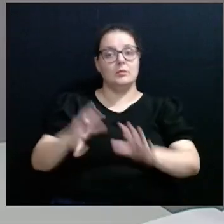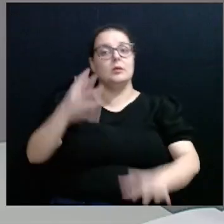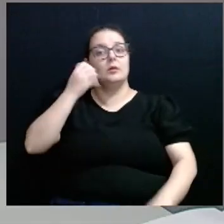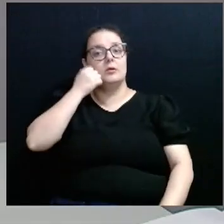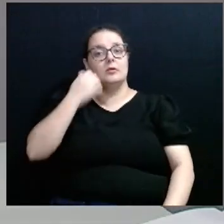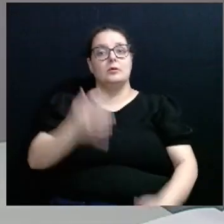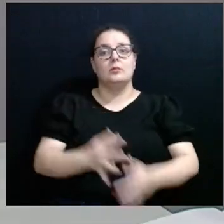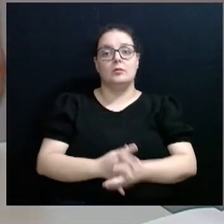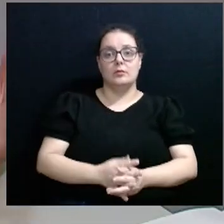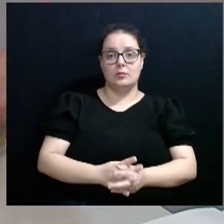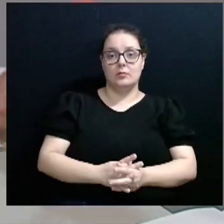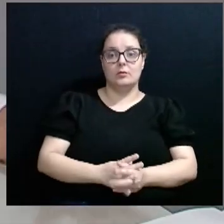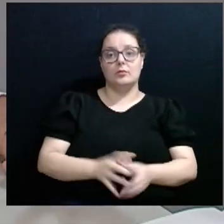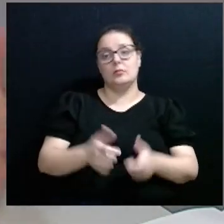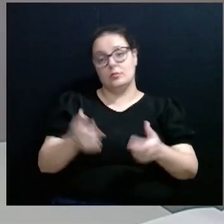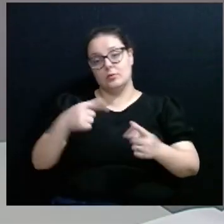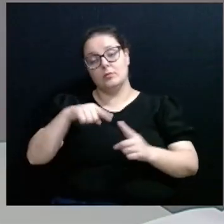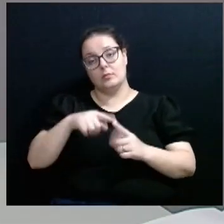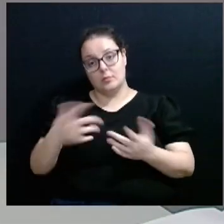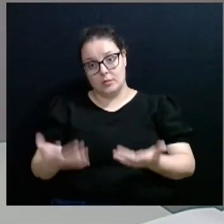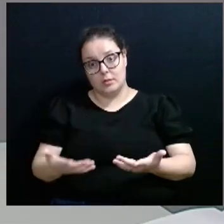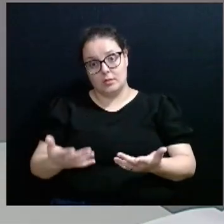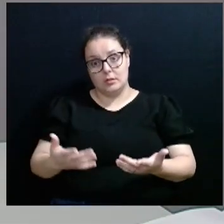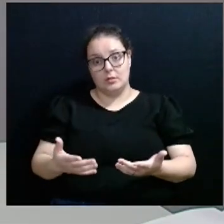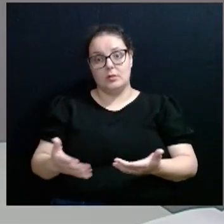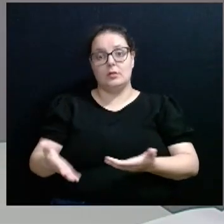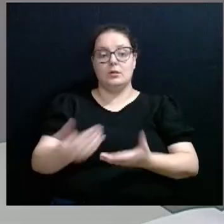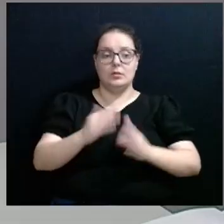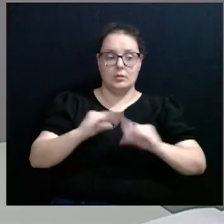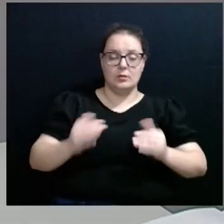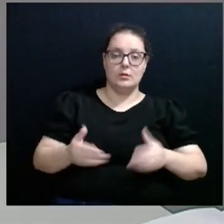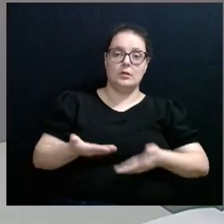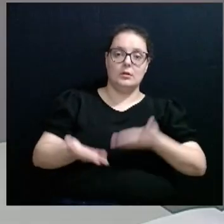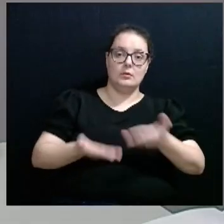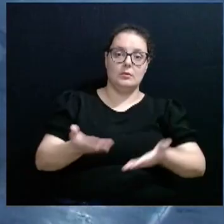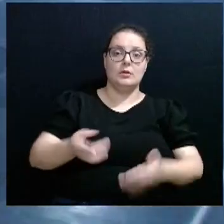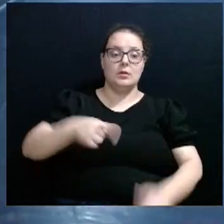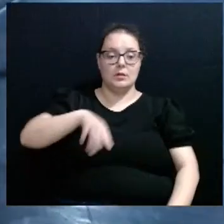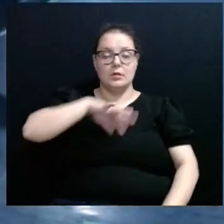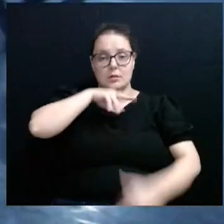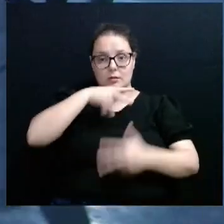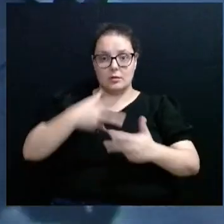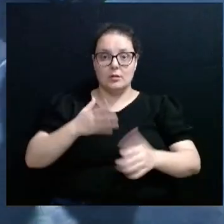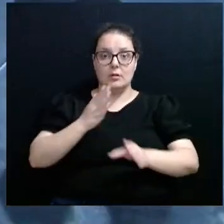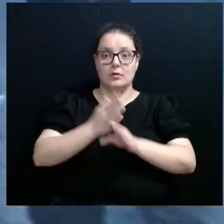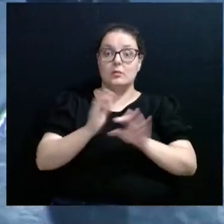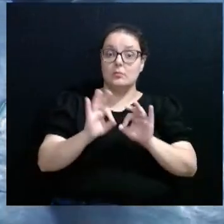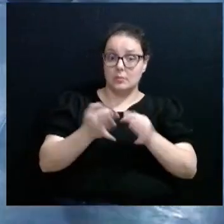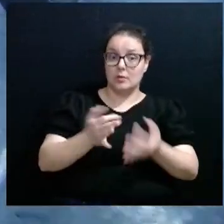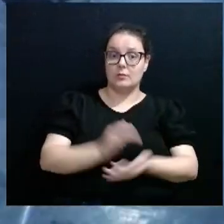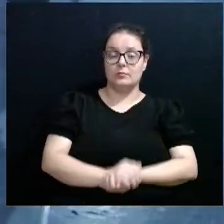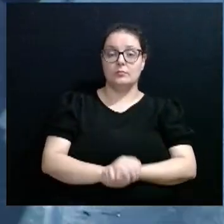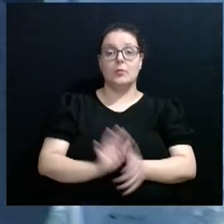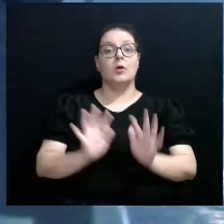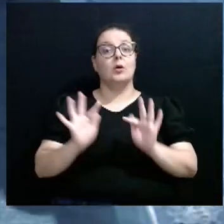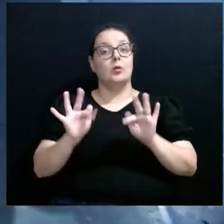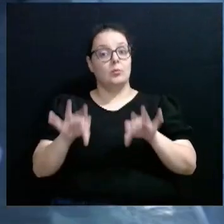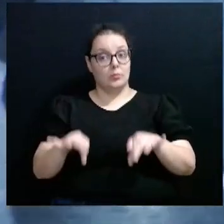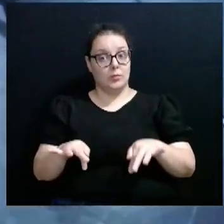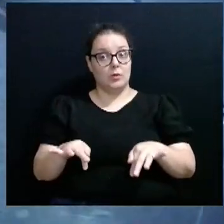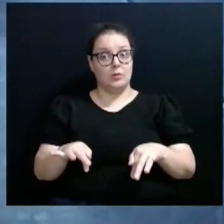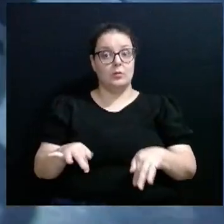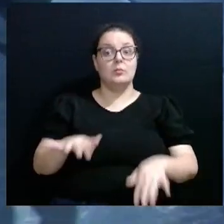maior objetivo, né, que além de acolher e tratar, é para que esses animais possam encontrar uma família. Por fim, para a pasta de cultura,